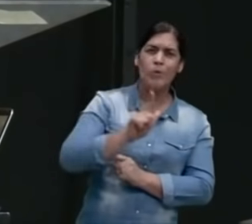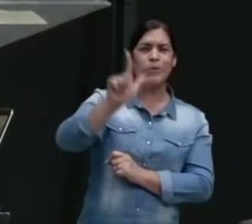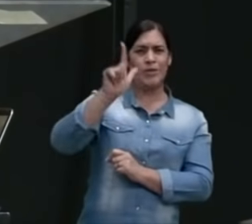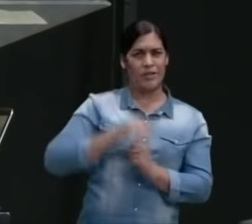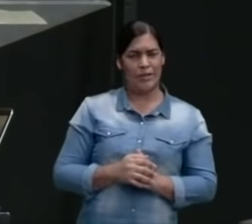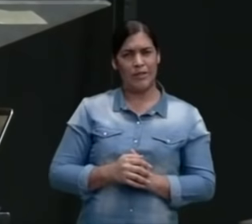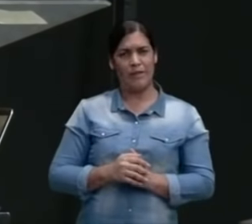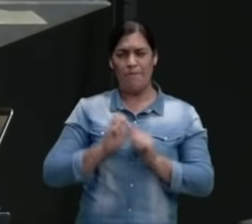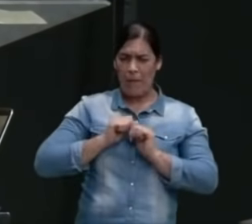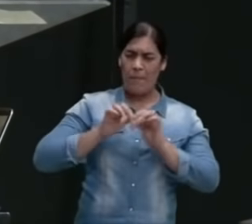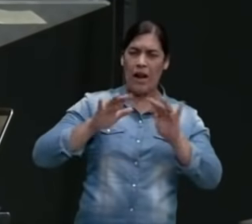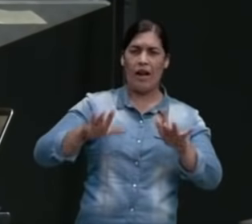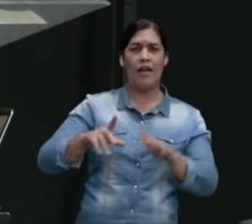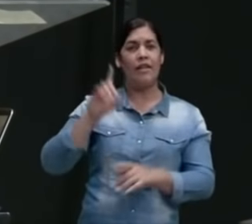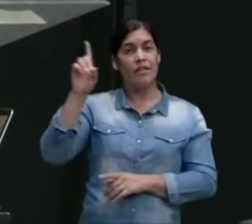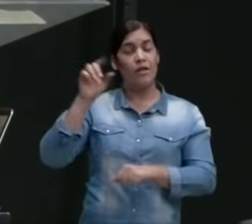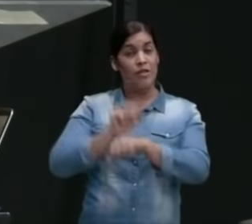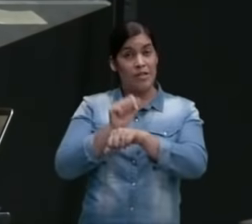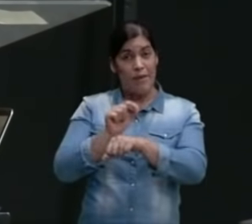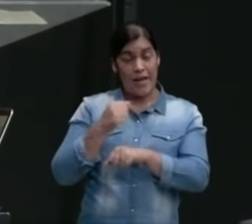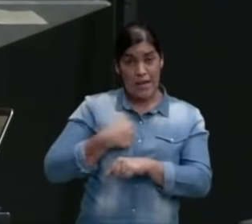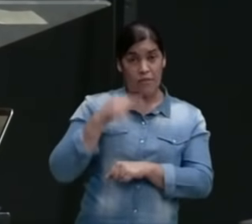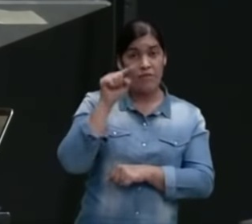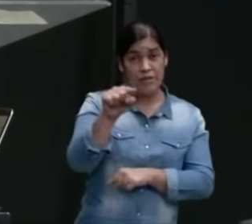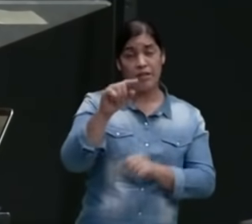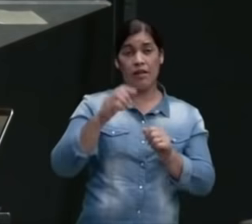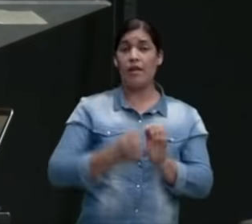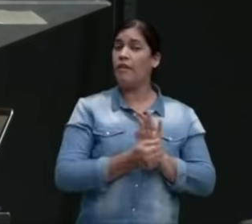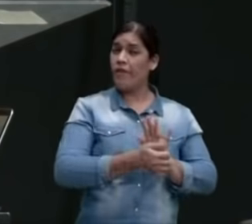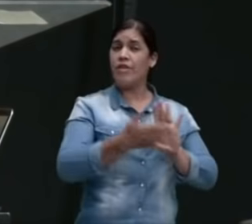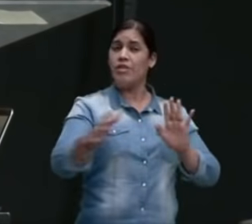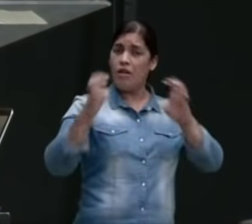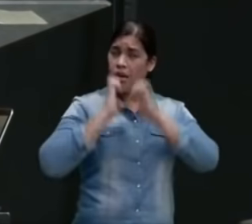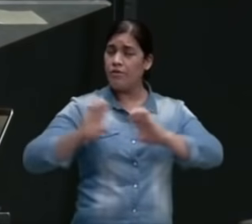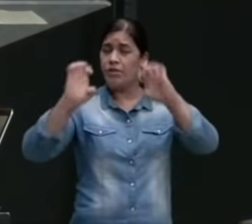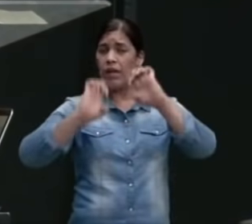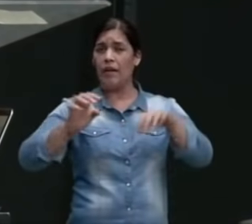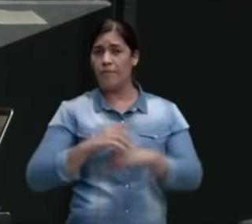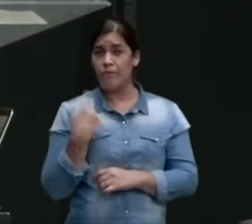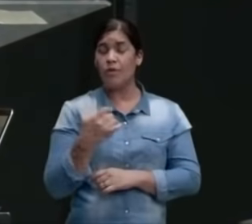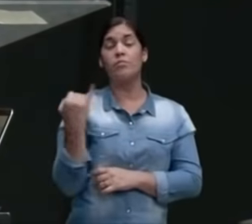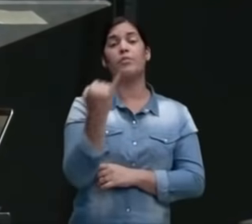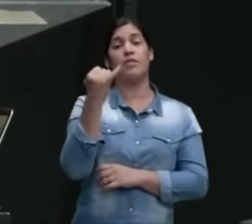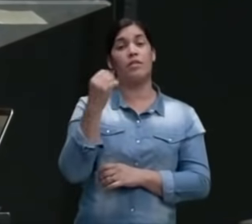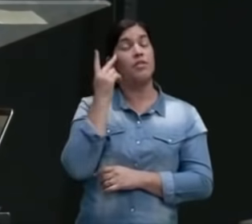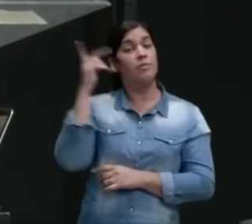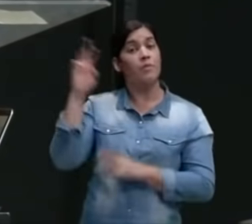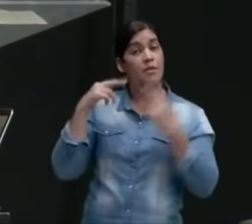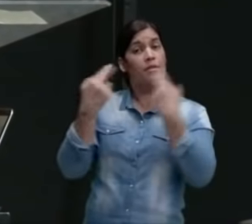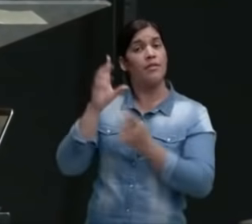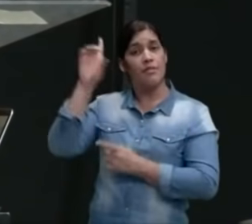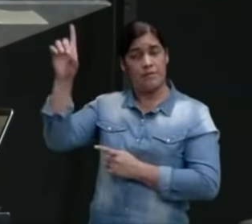quer contar comigo e com você. Amém? Nós somos partes importantes para o reino de Deus, e nós precisamos ficar atentos